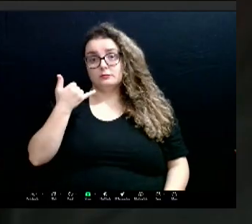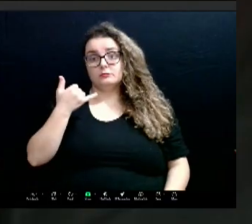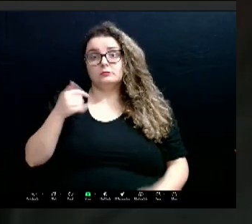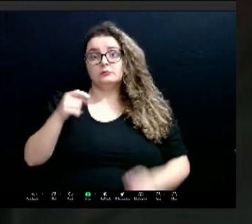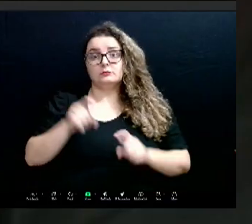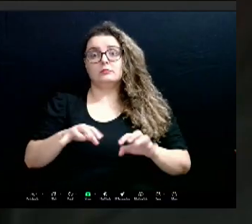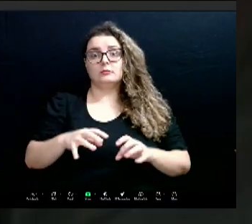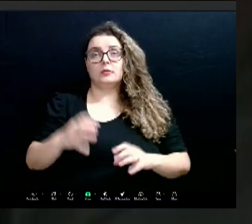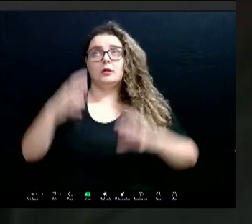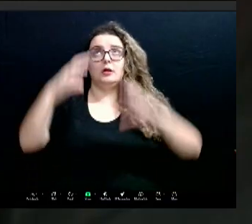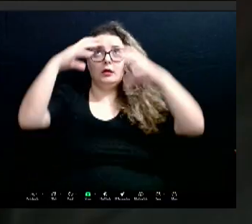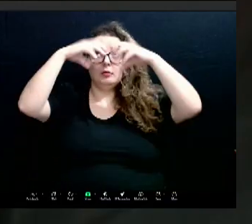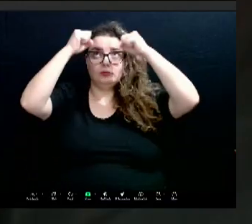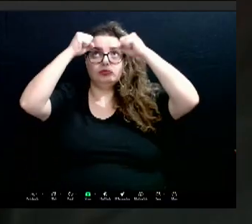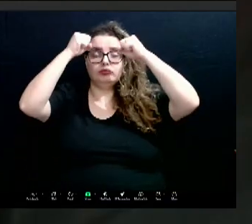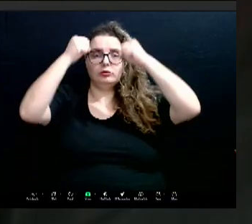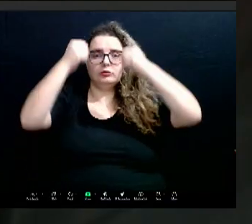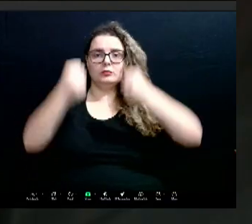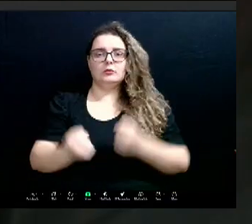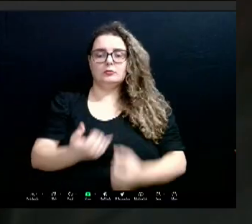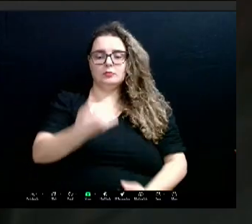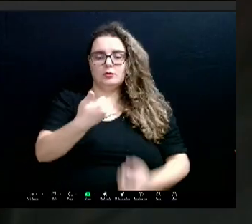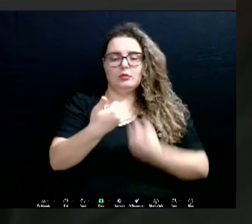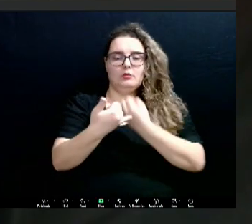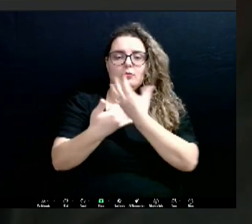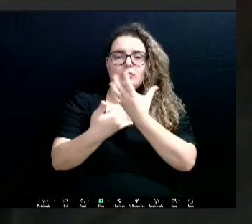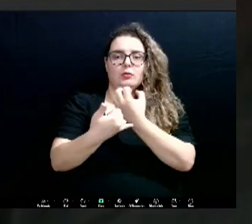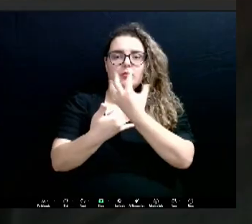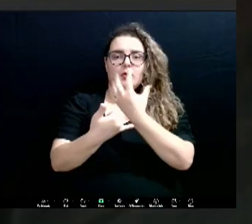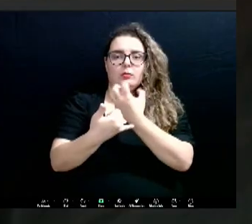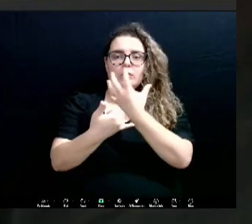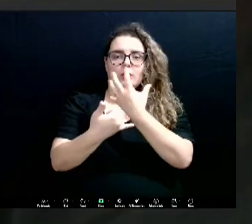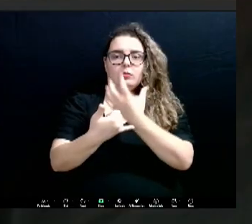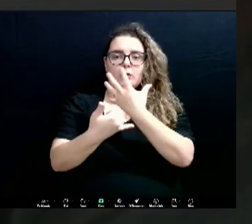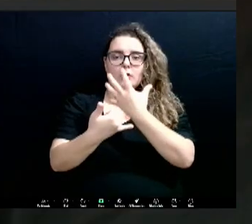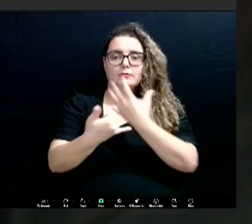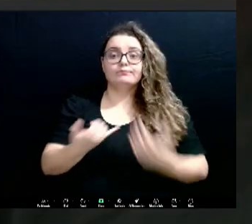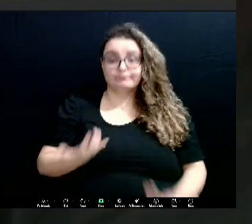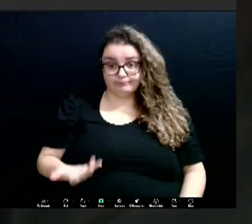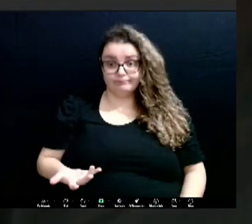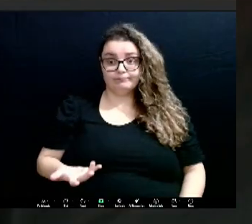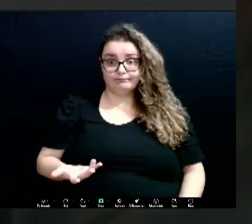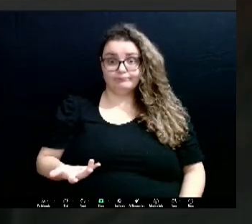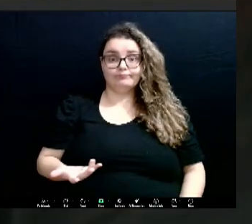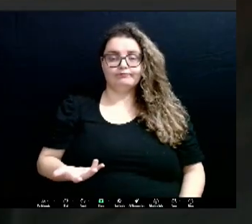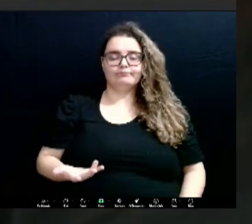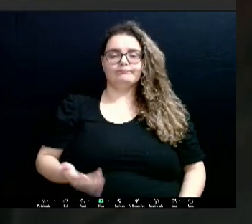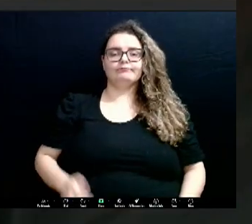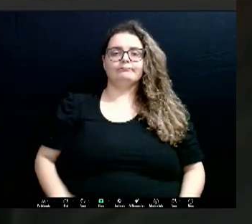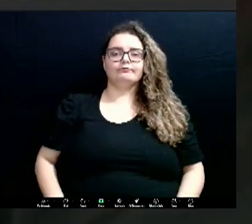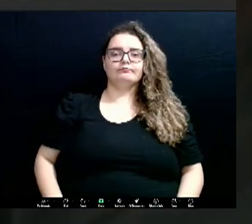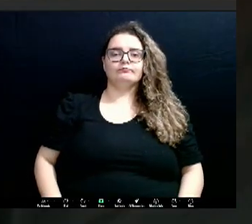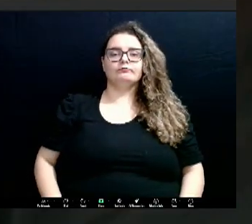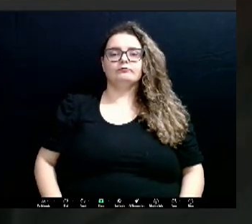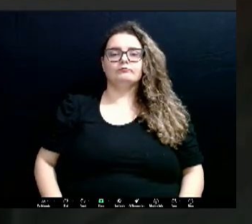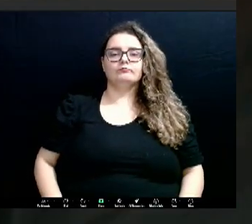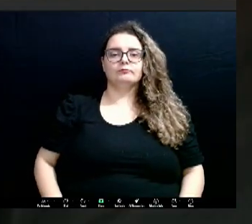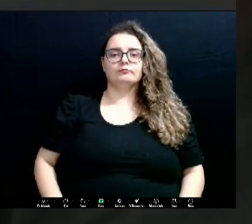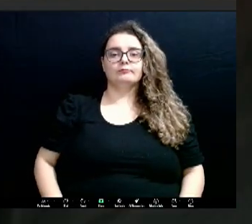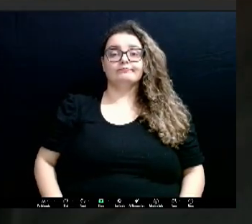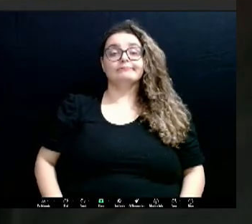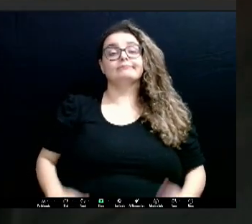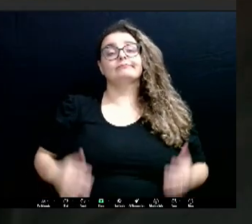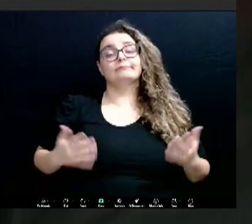aquela e a luz, né, do quarto apagada e a luz do celular todinha, né, no seu rosto ali. Quanto tempo